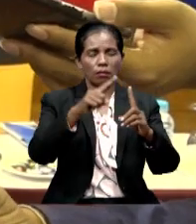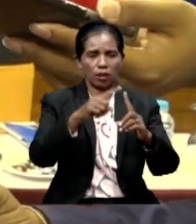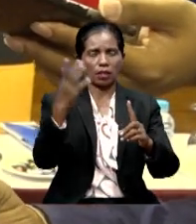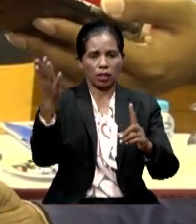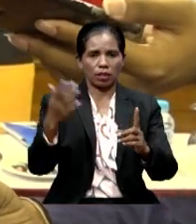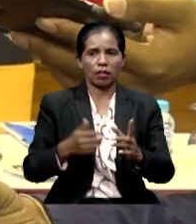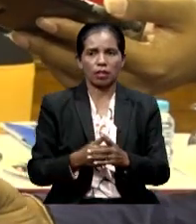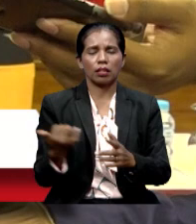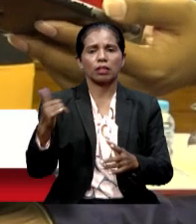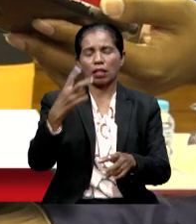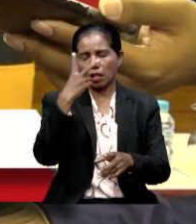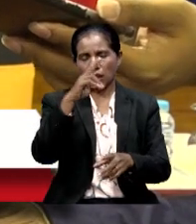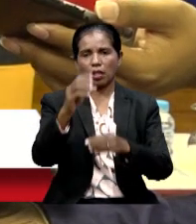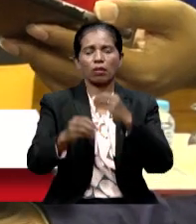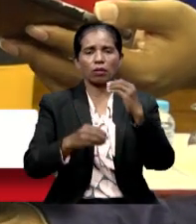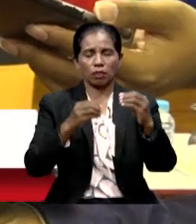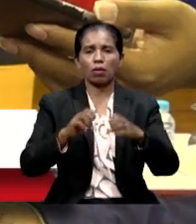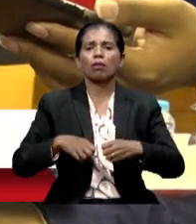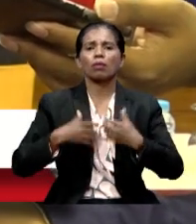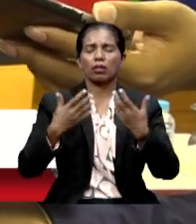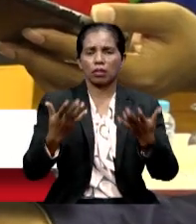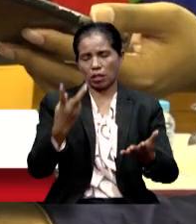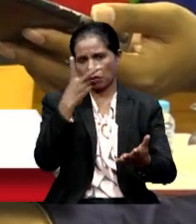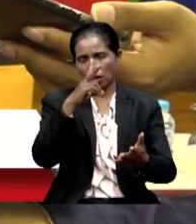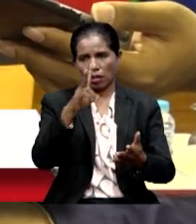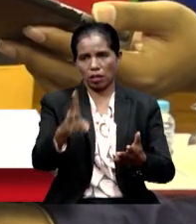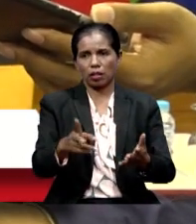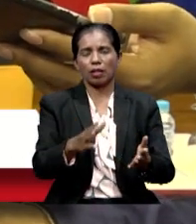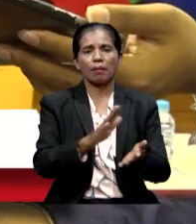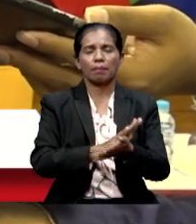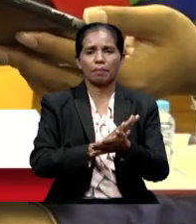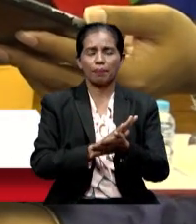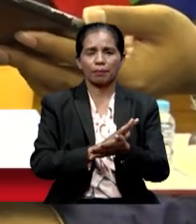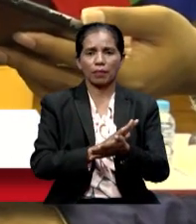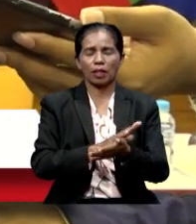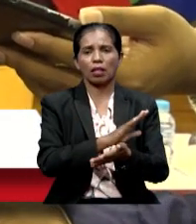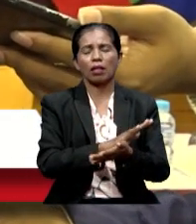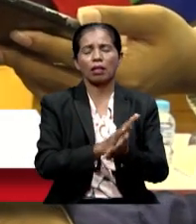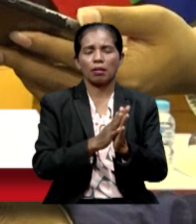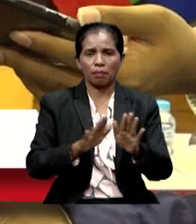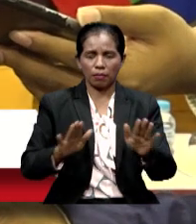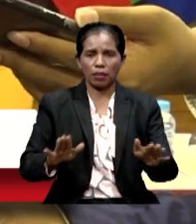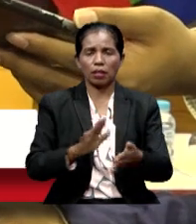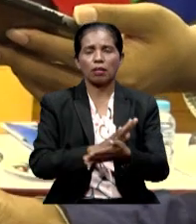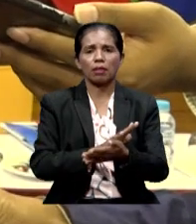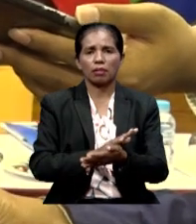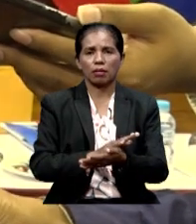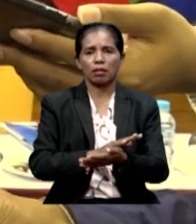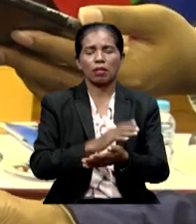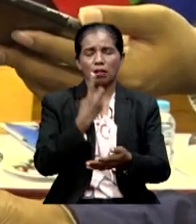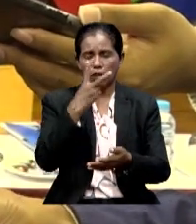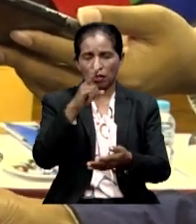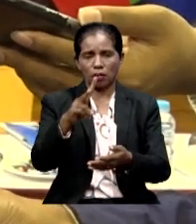maka sira hare liu ba visa maka hare prosperidade pas ho hare problema atuais ni be